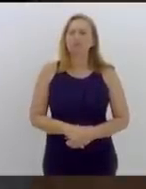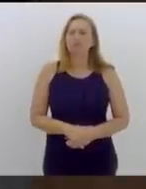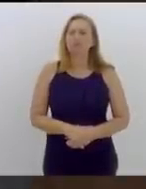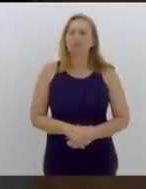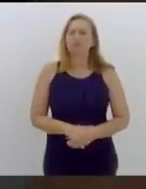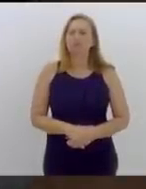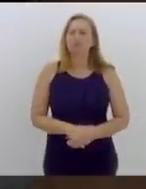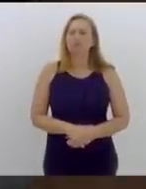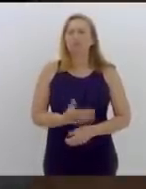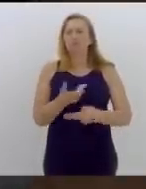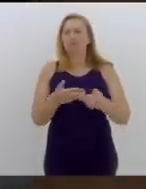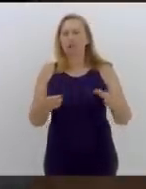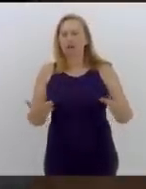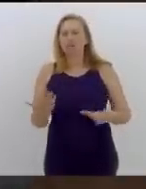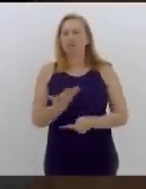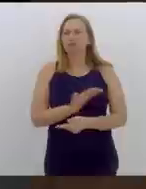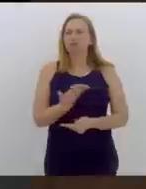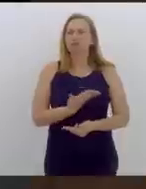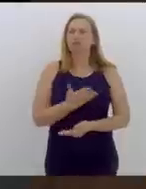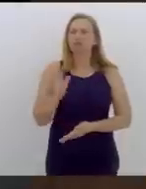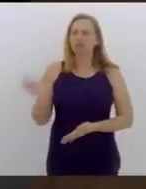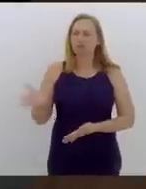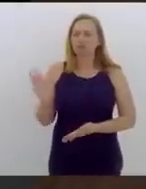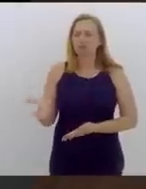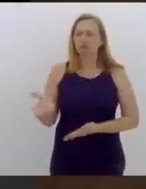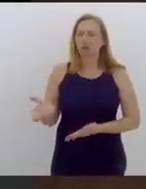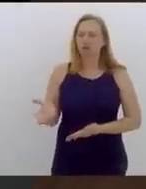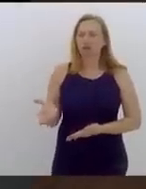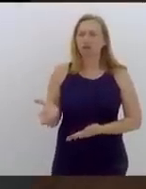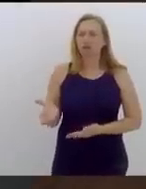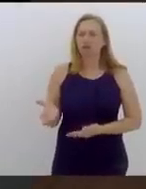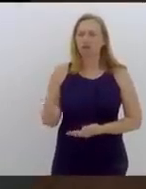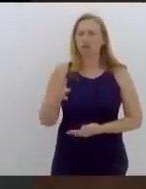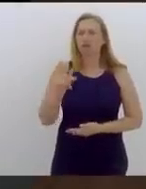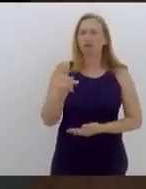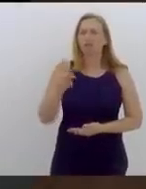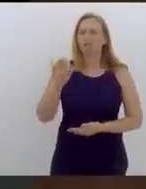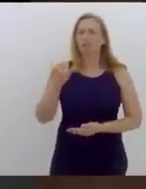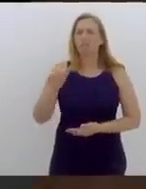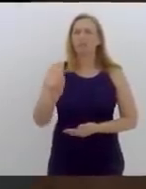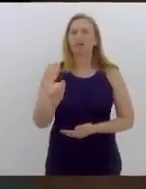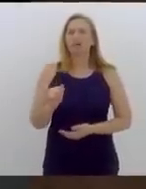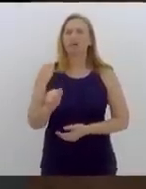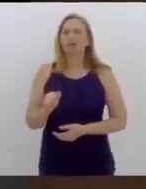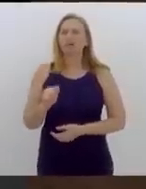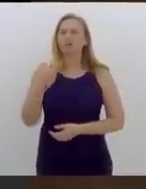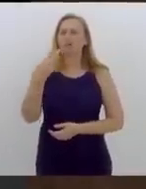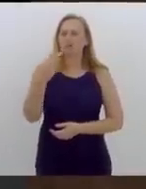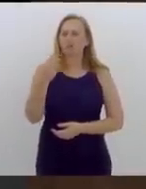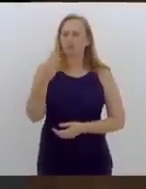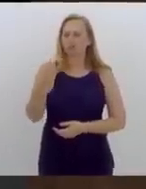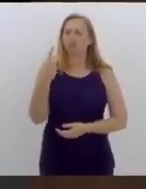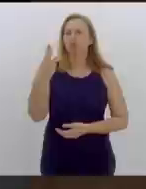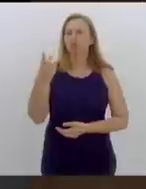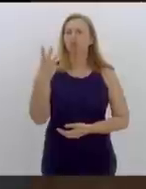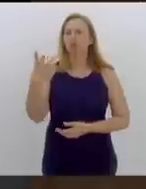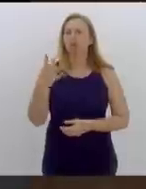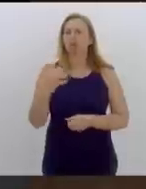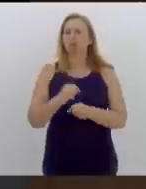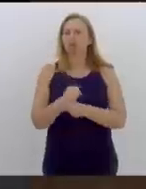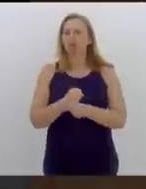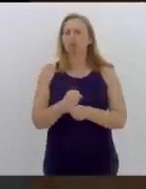vários colegas já cumpriram a pena que Foram condenado a dois três quatro anos e simplesmente estou na rua